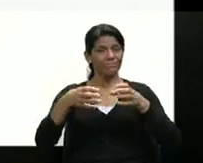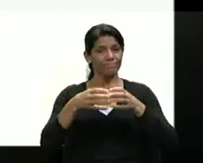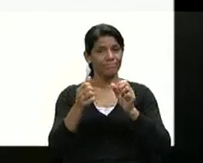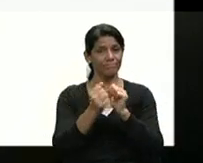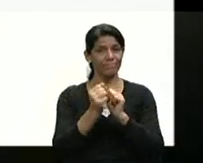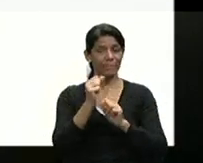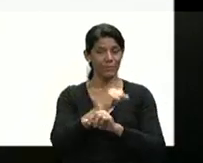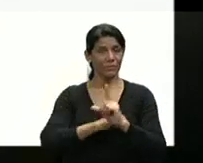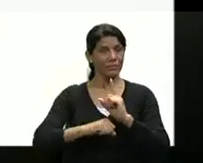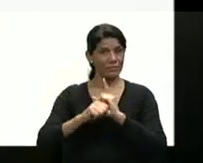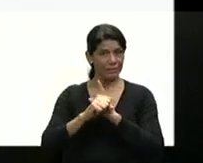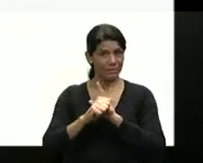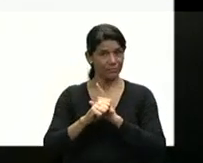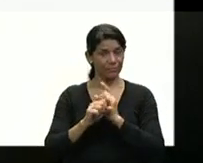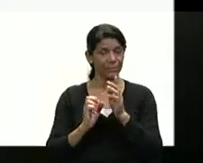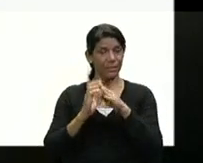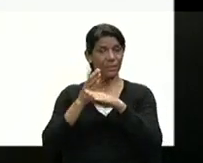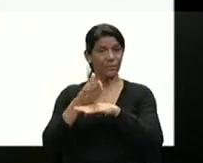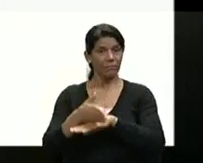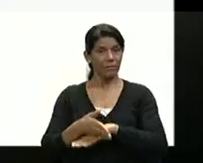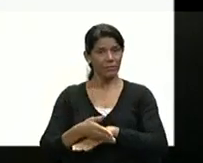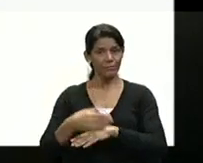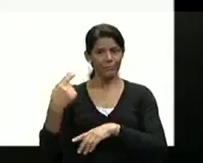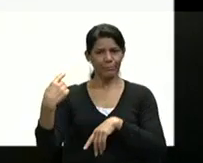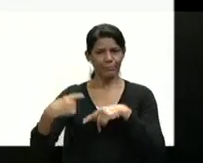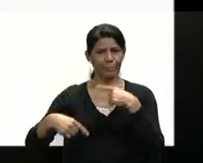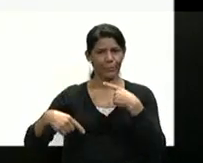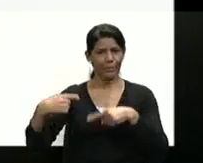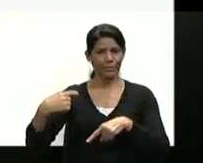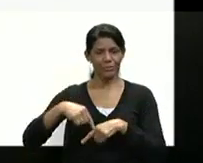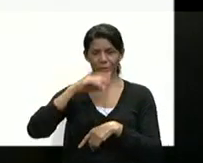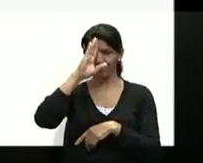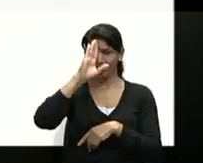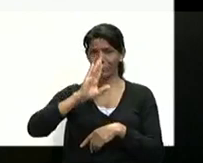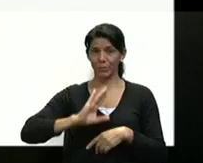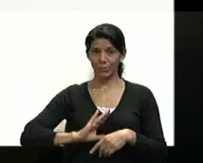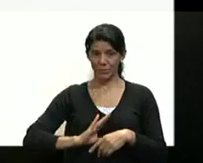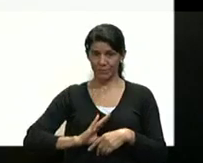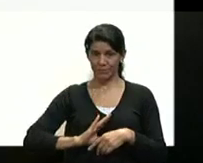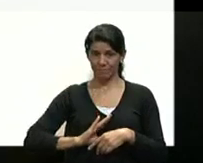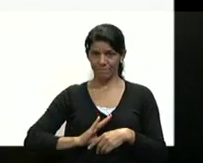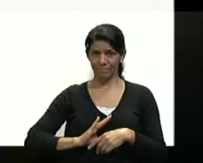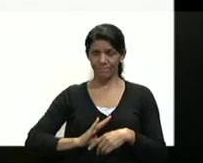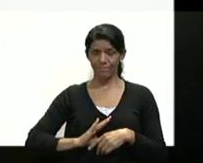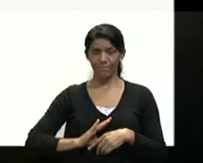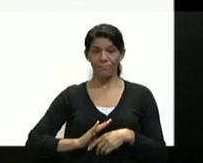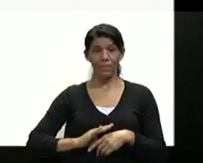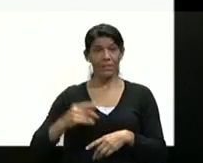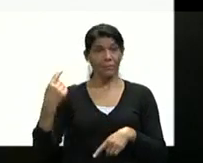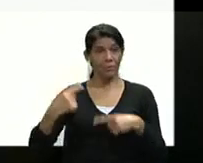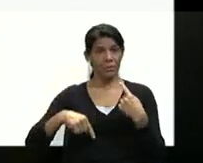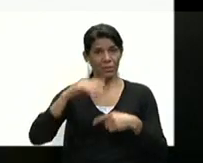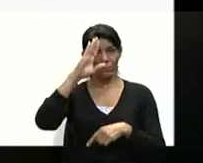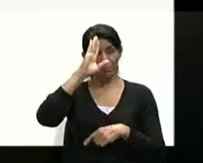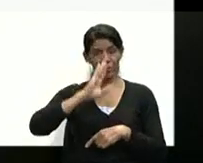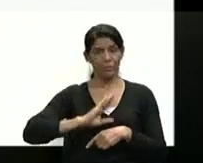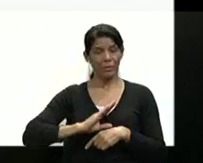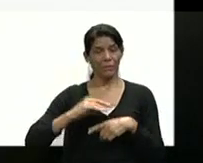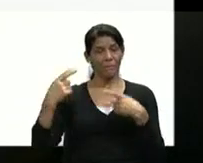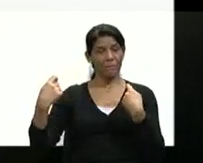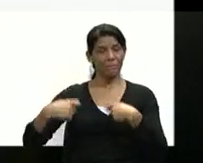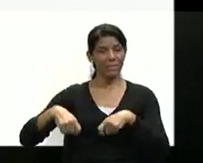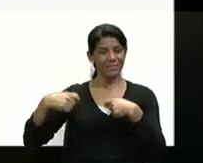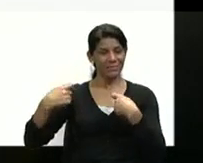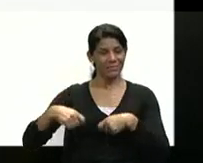sociedade através de políticas públicas. As políticas públicas elas